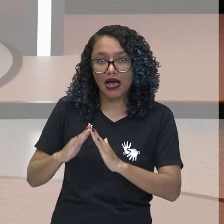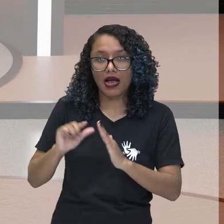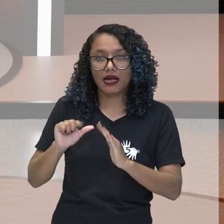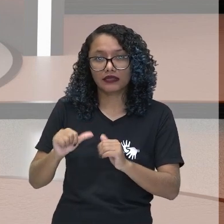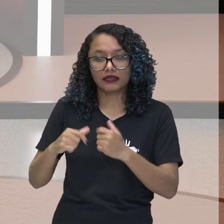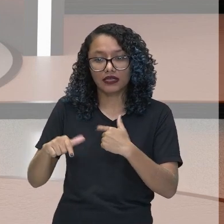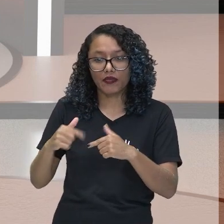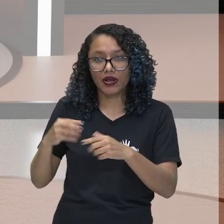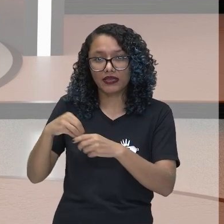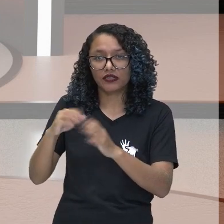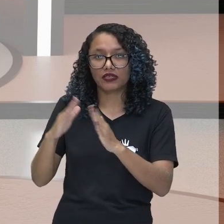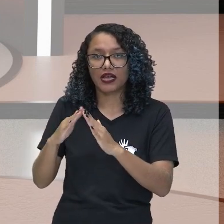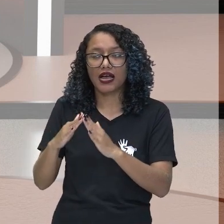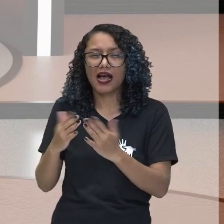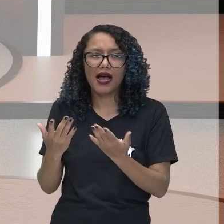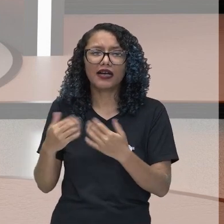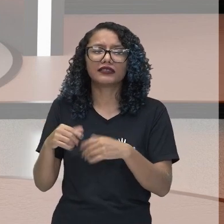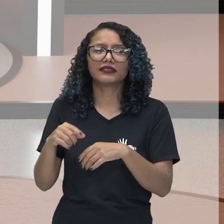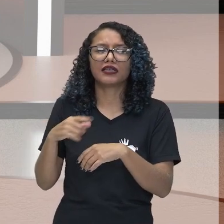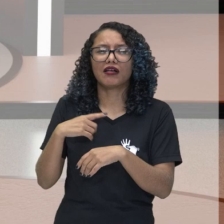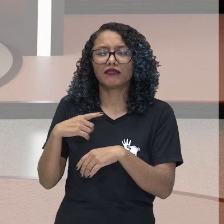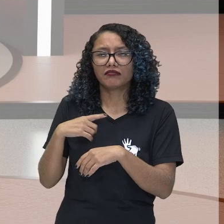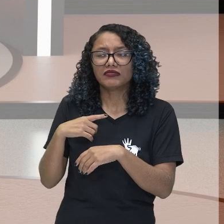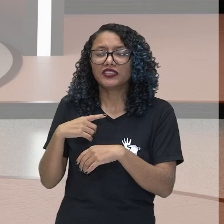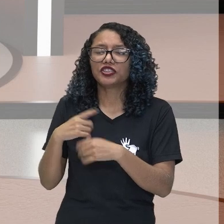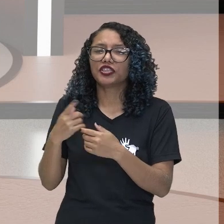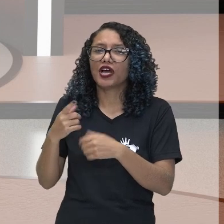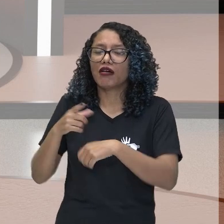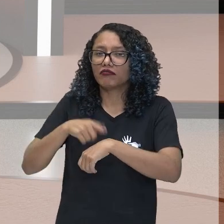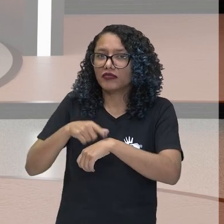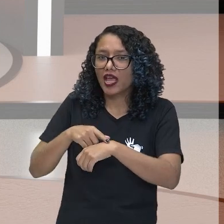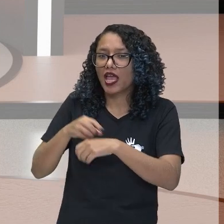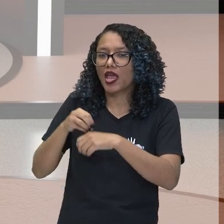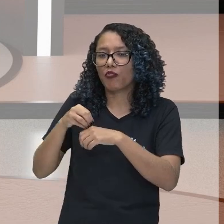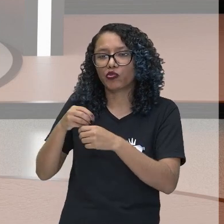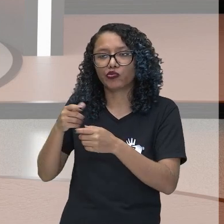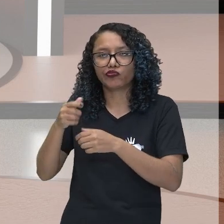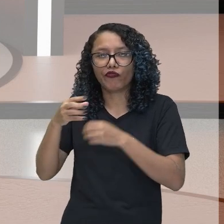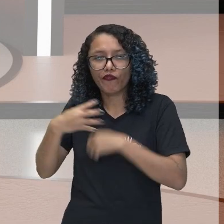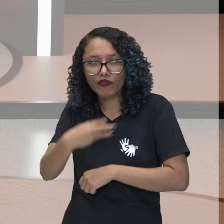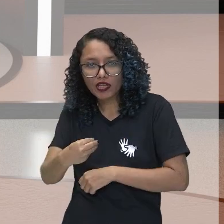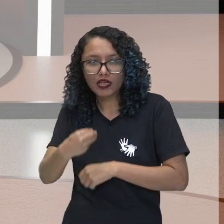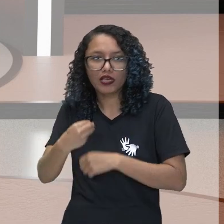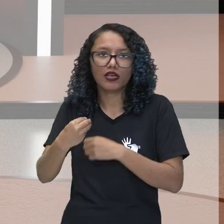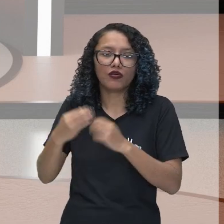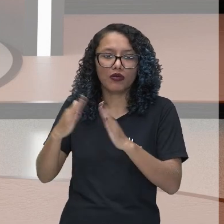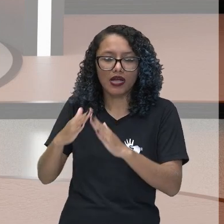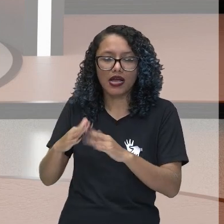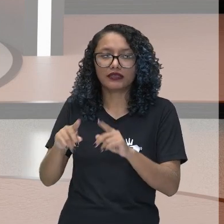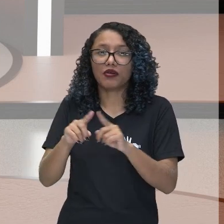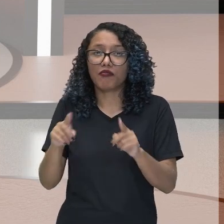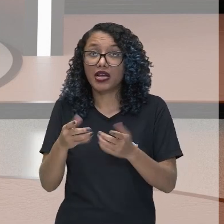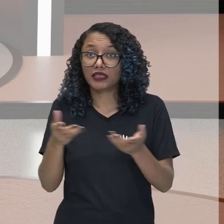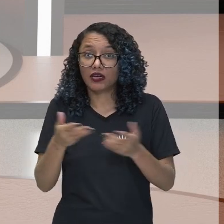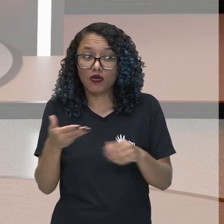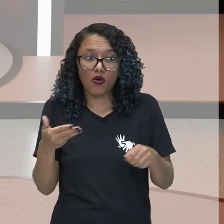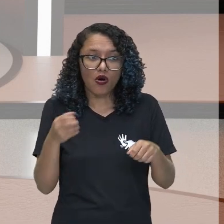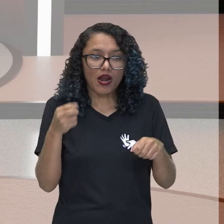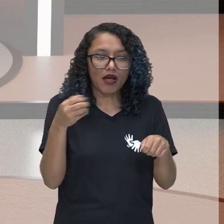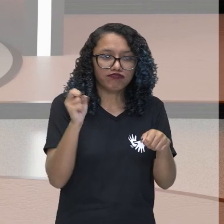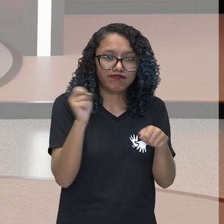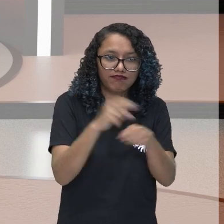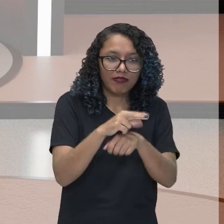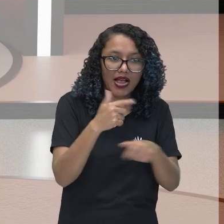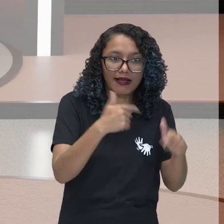tempo ali para a família, para os filhos. Hoje em dia, né, as mulheres indo para o mercado de trabalho, né, ela já vai ter